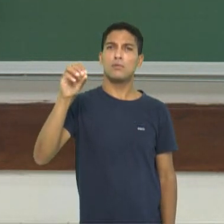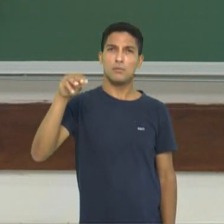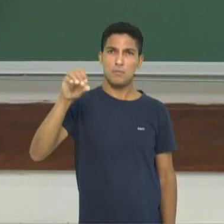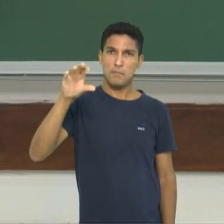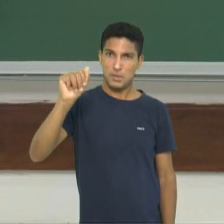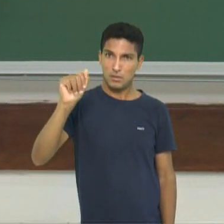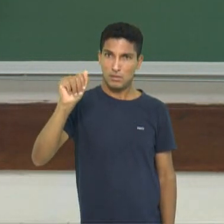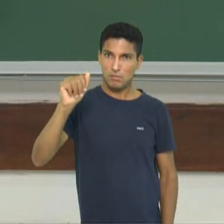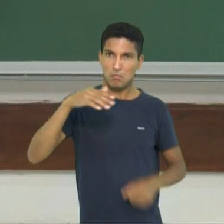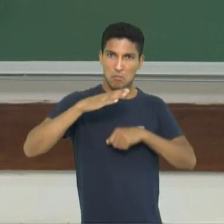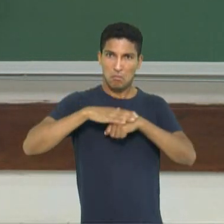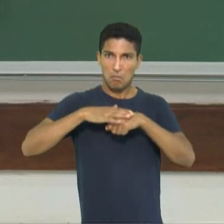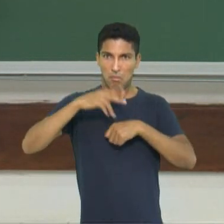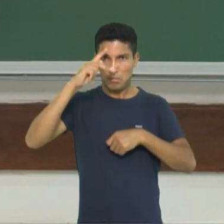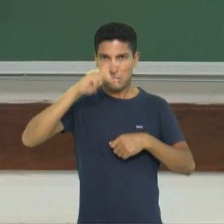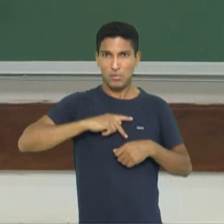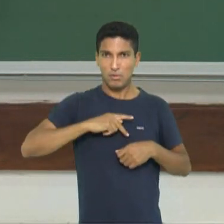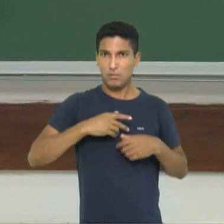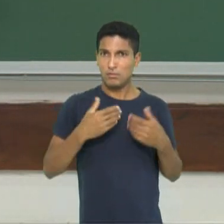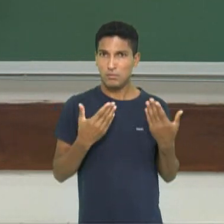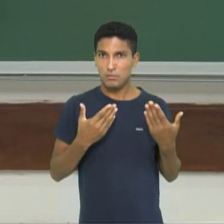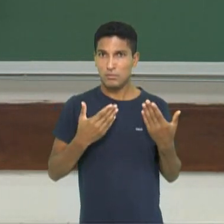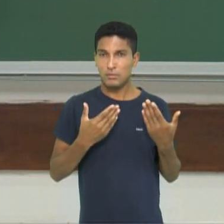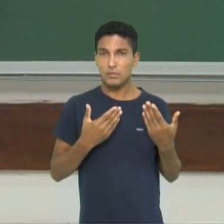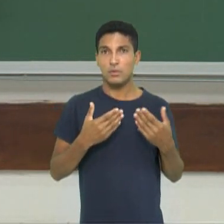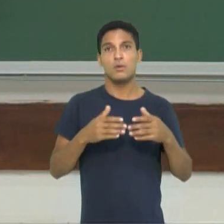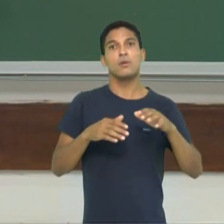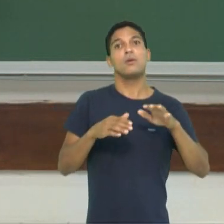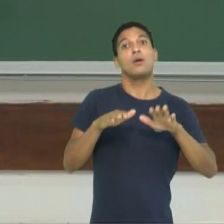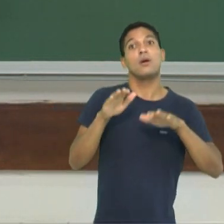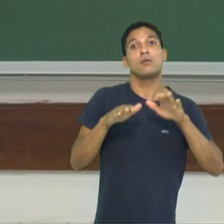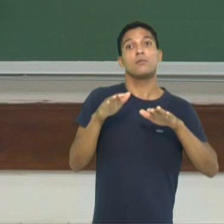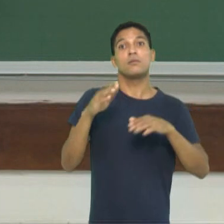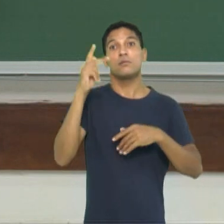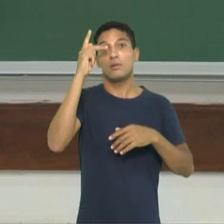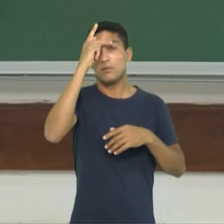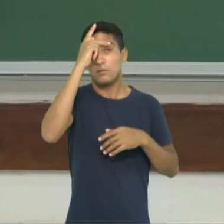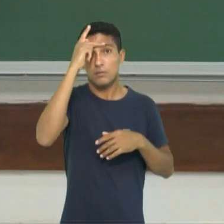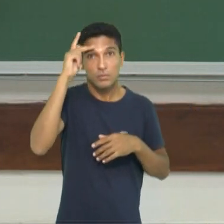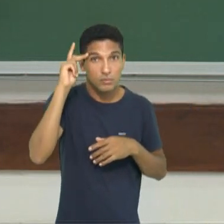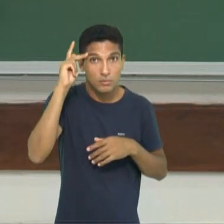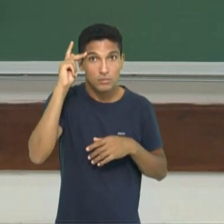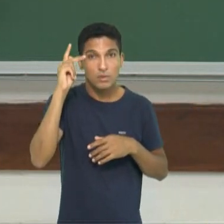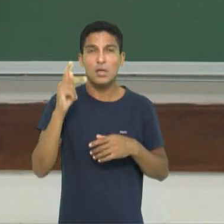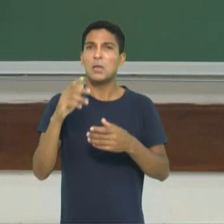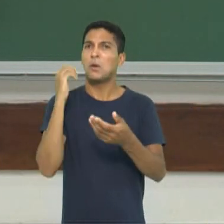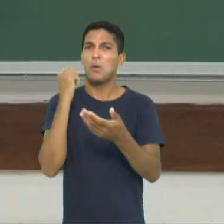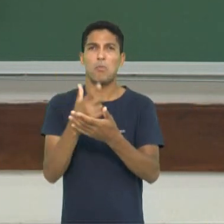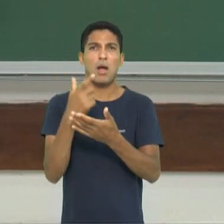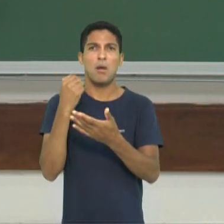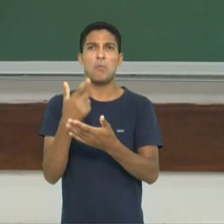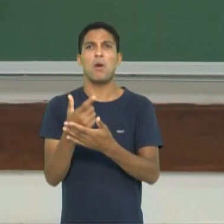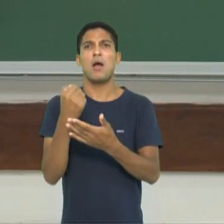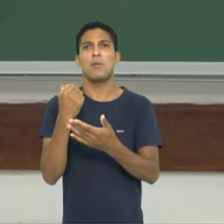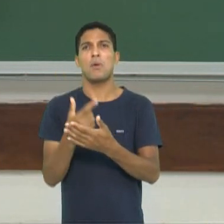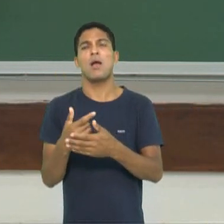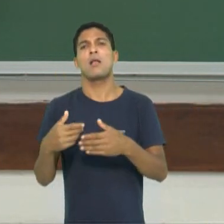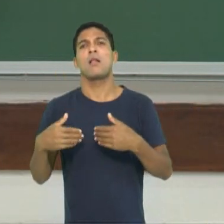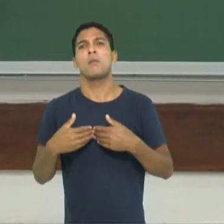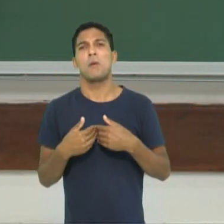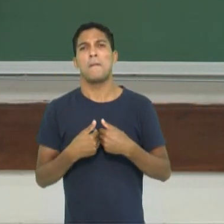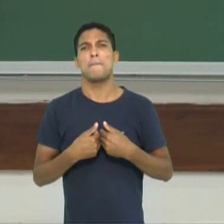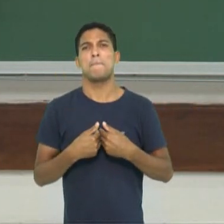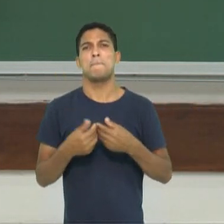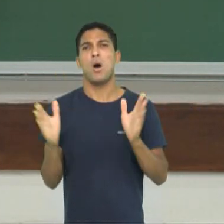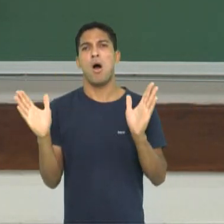Um consumo excessivo, muitas vezes sem limites. Quanto mais nós consumimos, mais bem estaremos